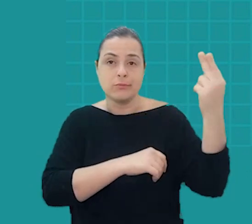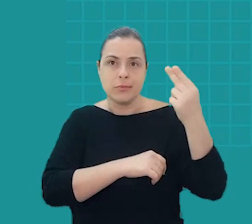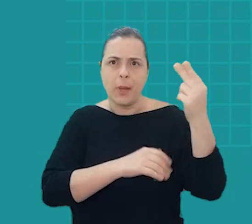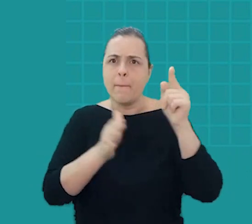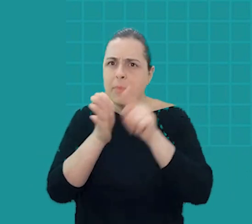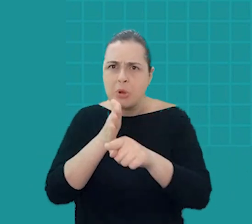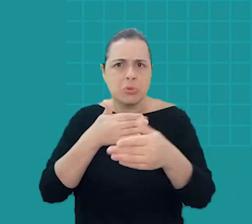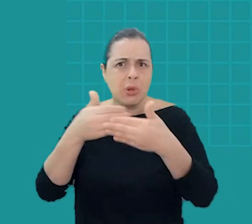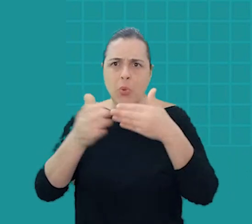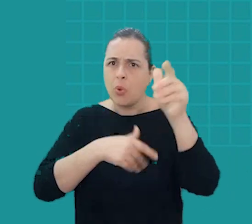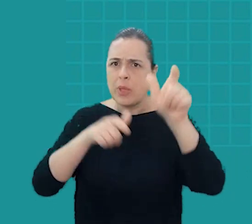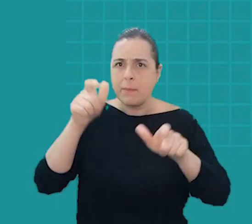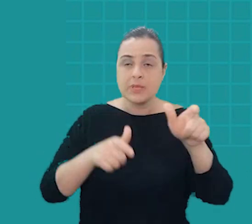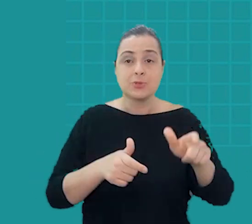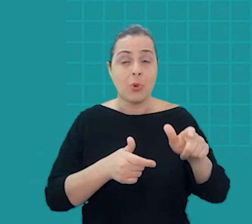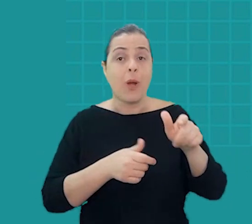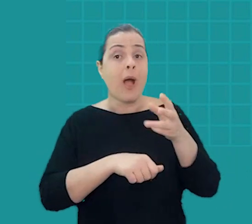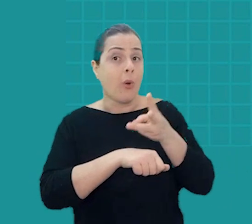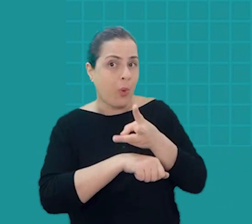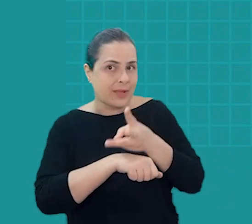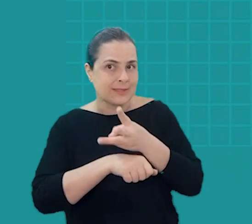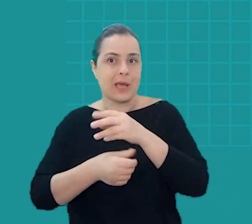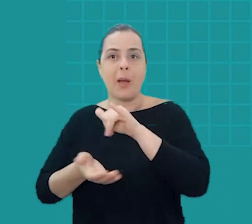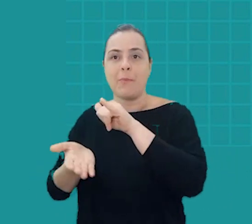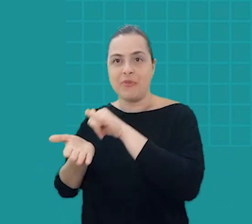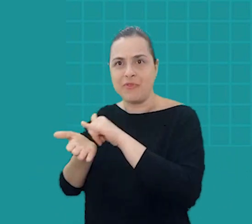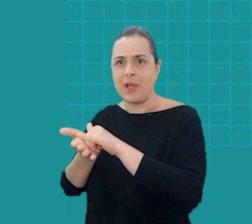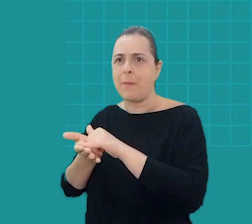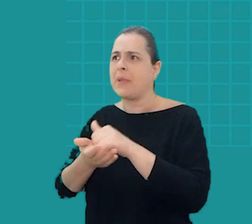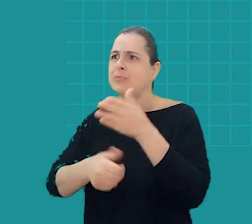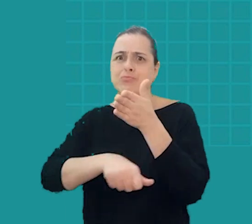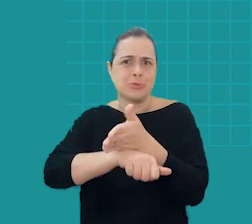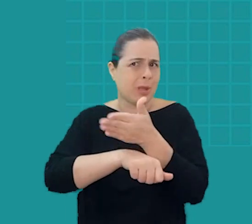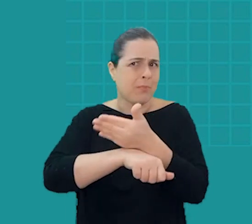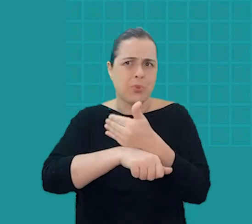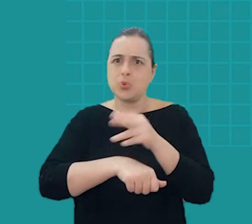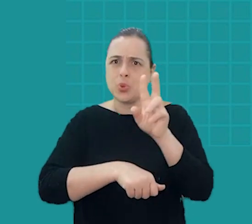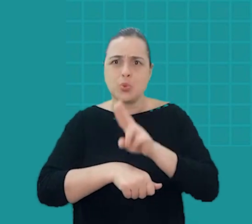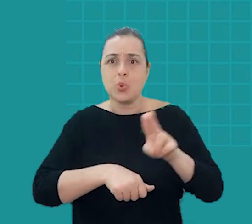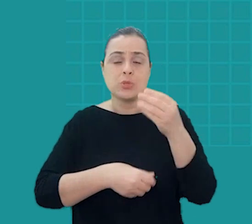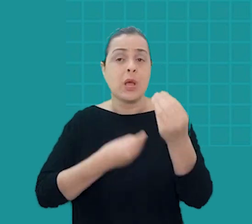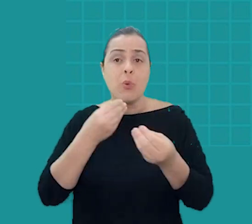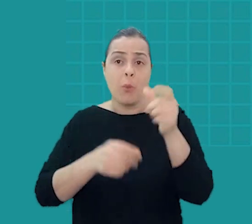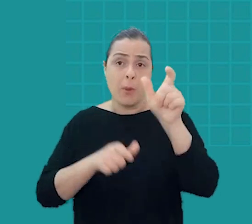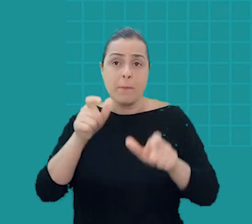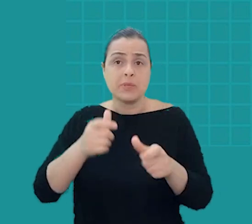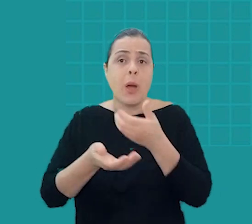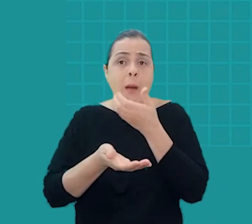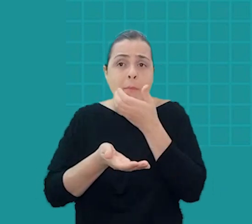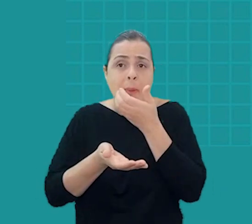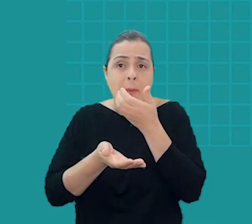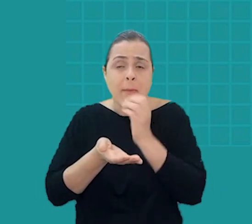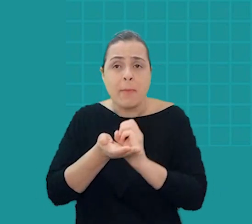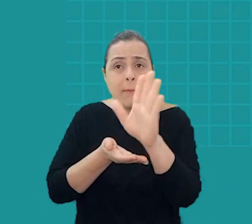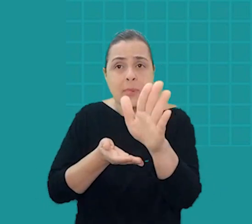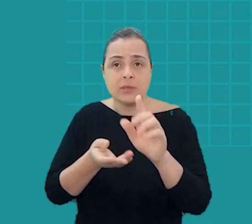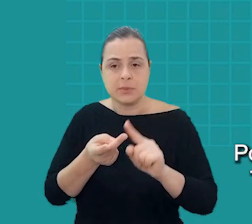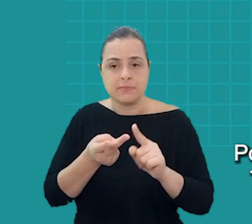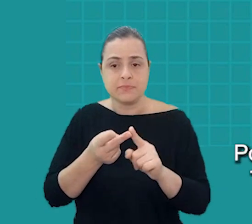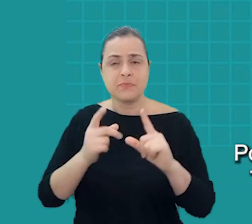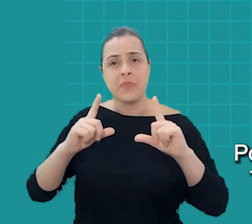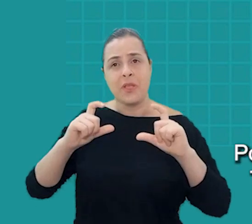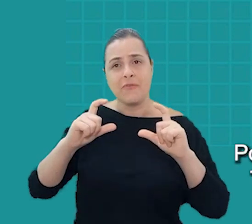outra invenção que eu gosto muito, o WhatsApp. O WhatsApp, na verdade, o original